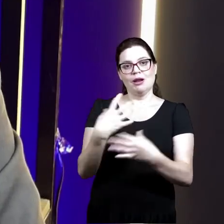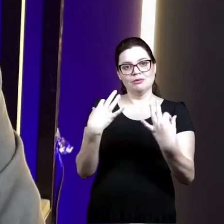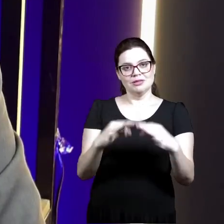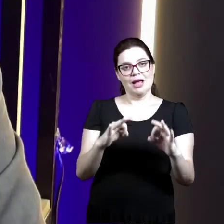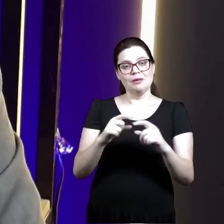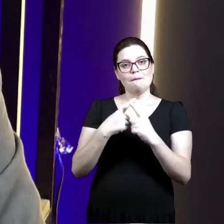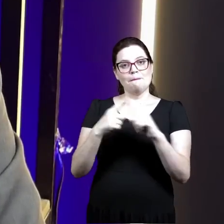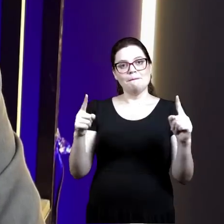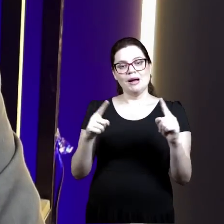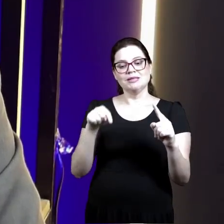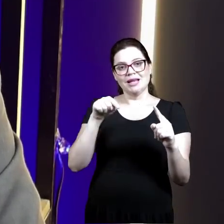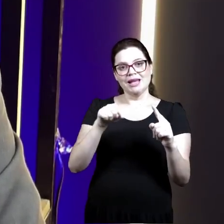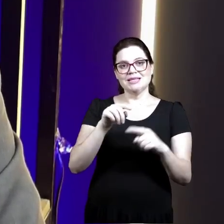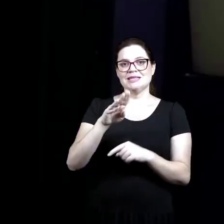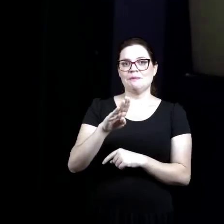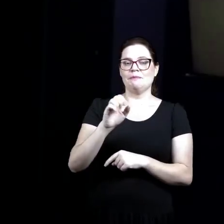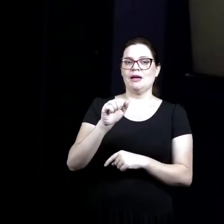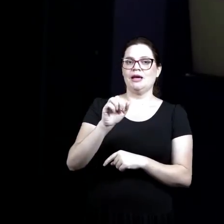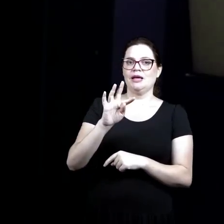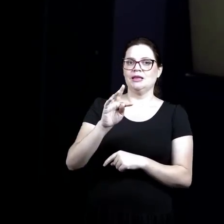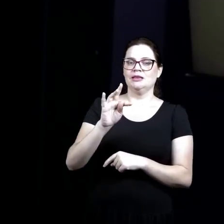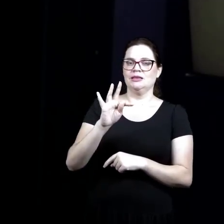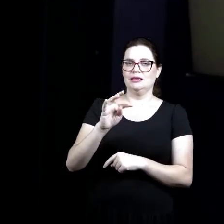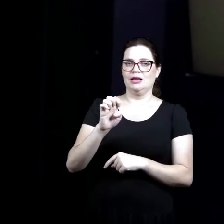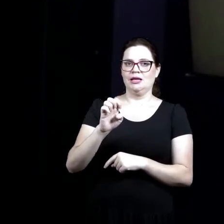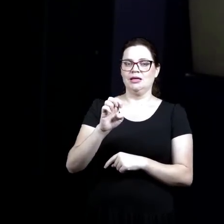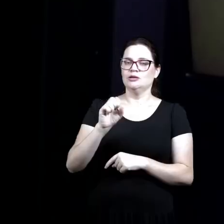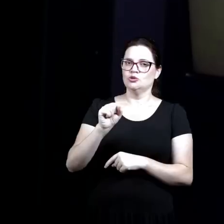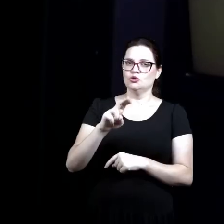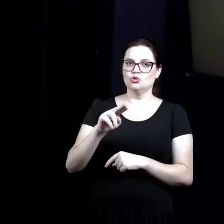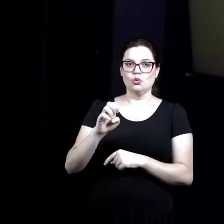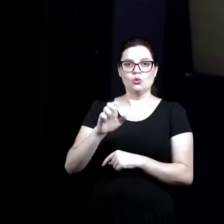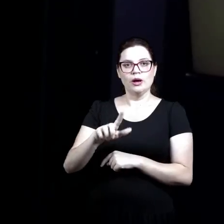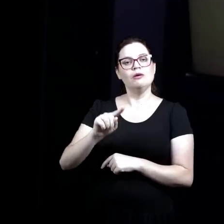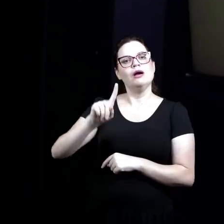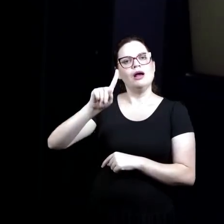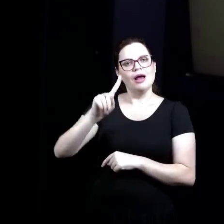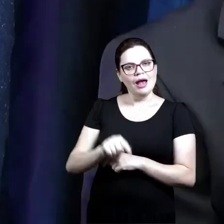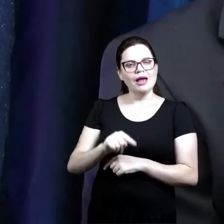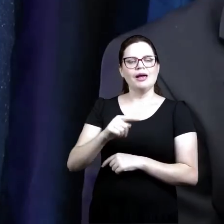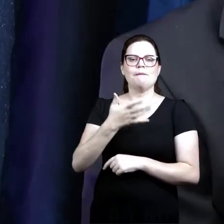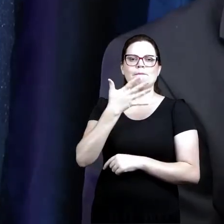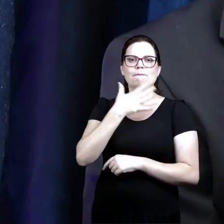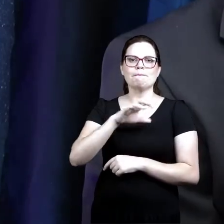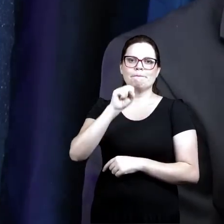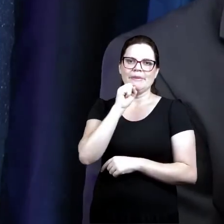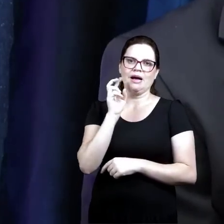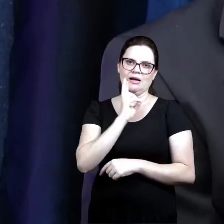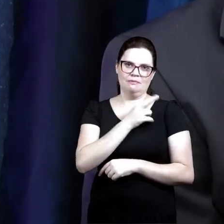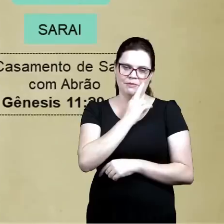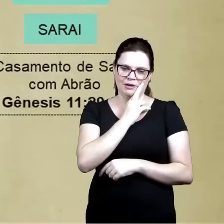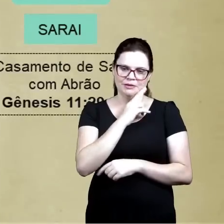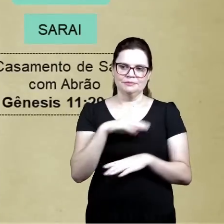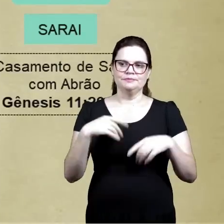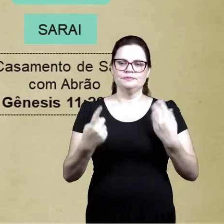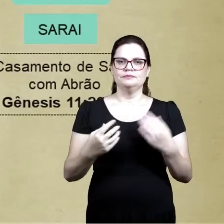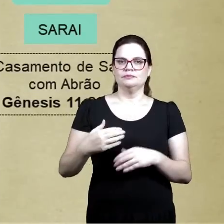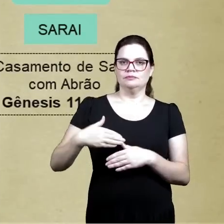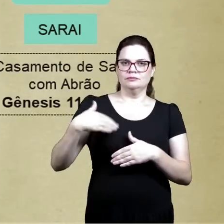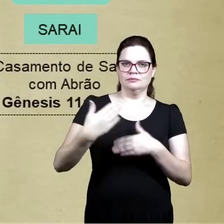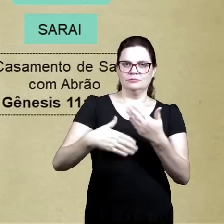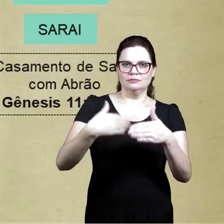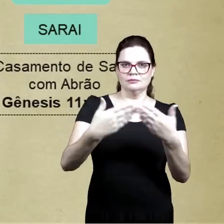Justamente, seria o filho Era de o filho da promessa. sequência, o filho Filho da da promessa. promessa. Justamente. Então, na sequência aí, agora,